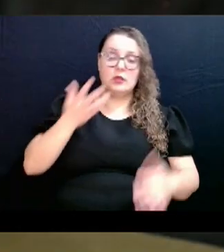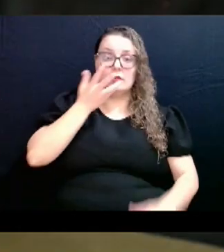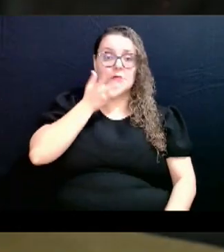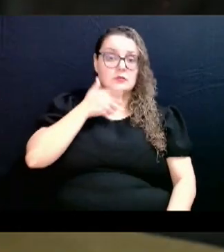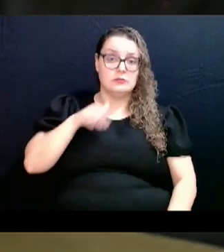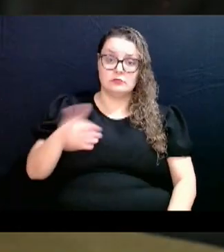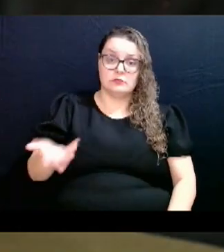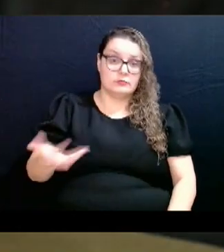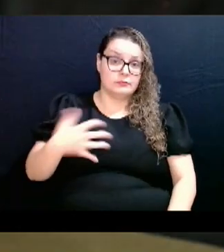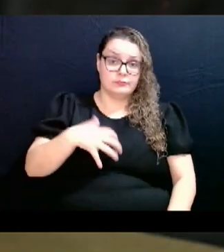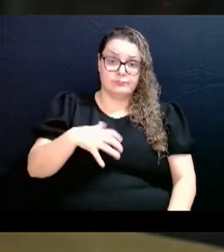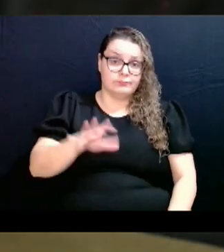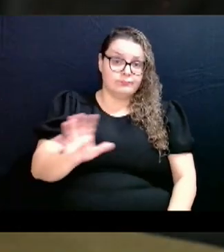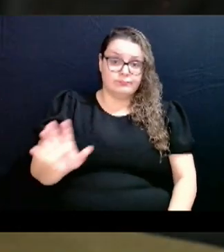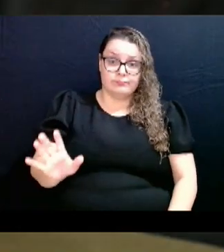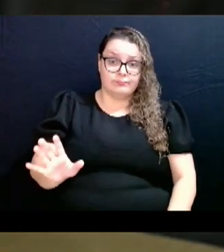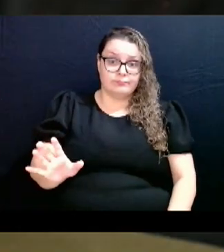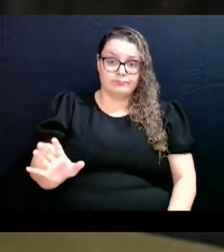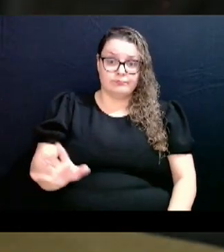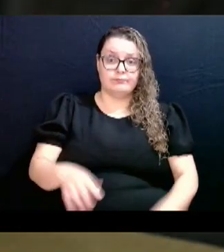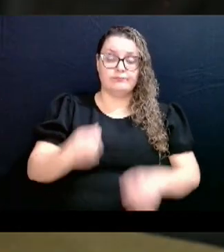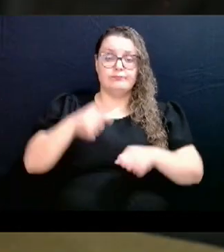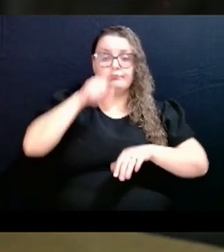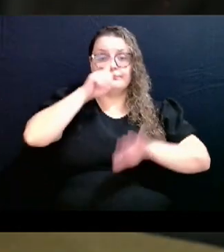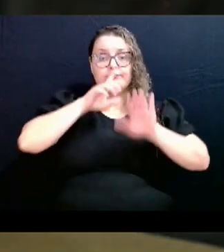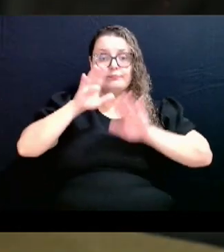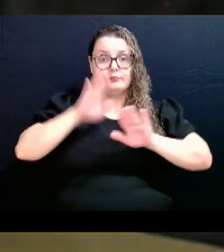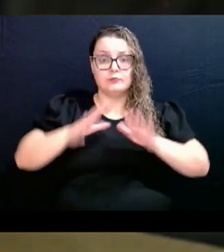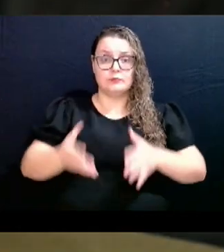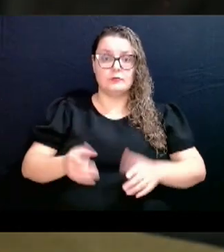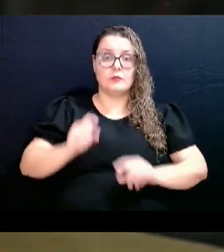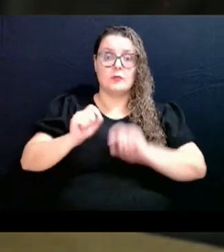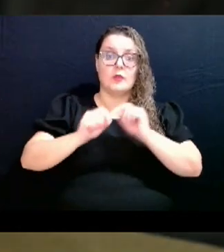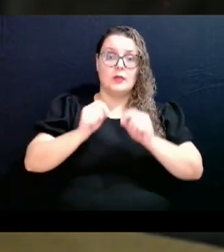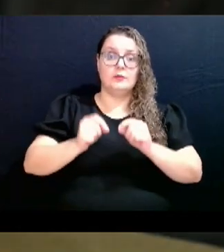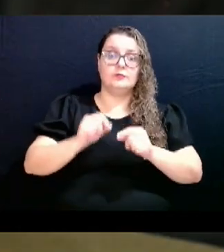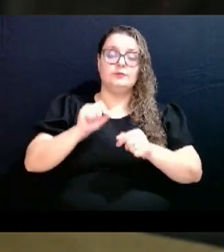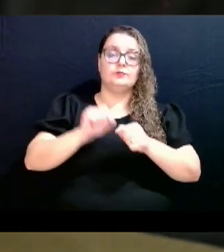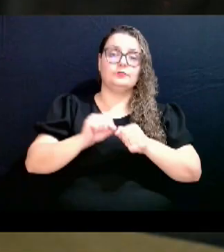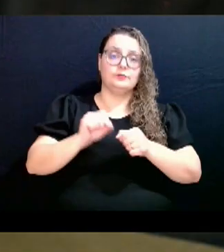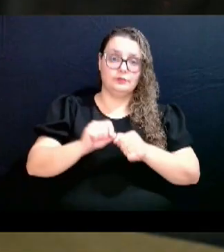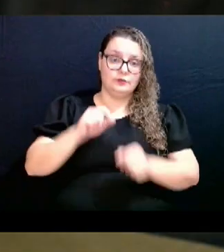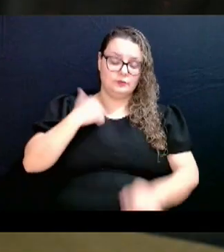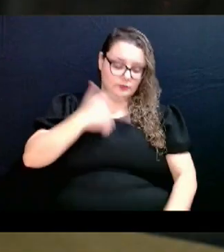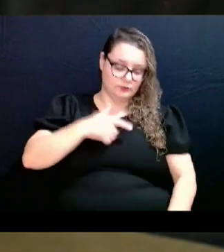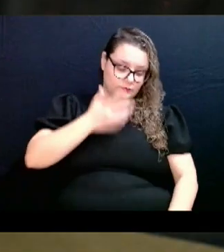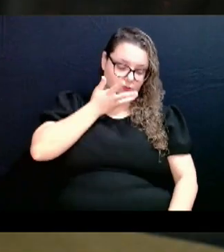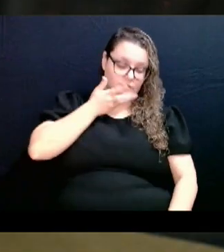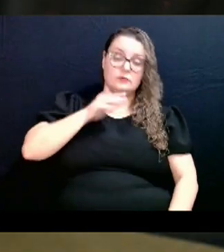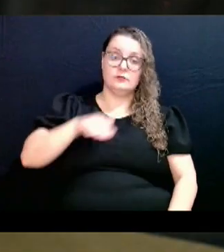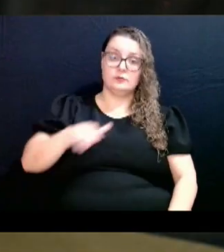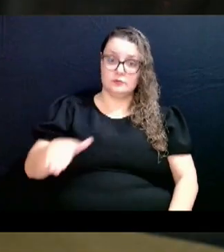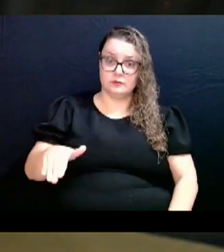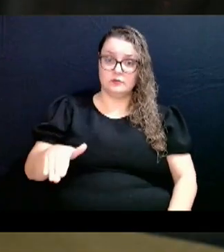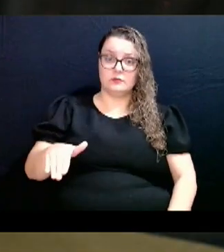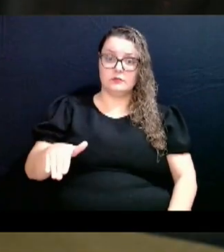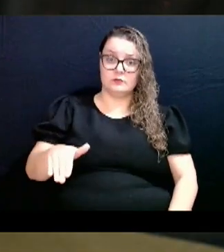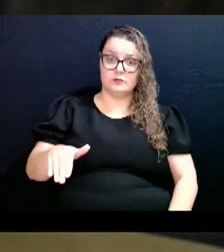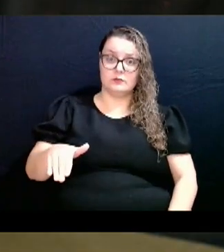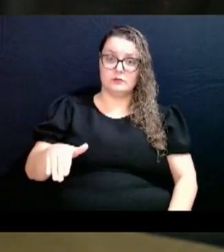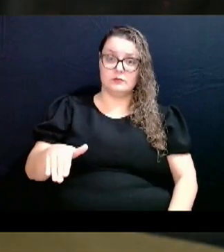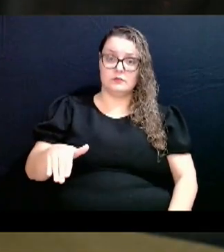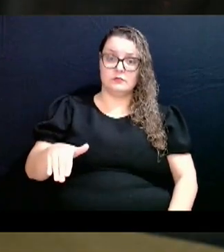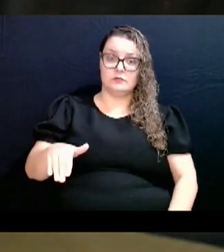A gente tem que tomar cuidado com o que nós estamos fazendo com as nossas crianças, né? Para alimentar o